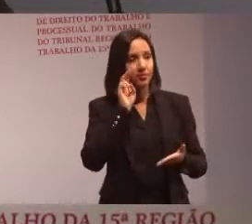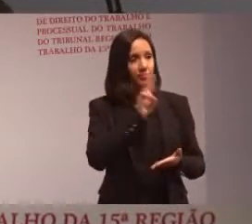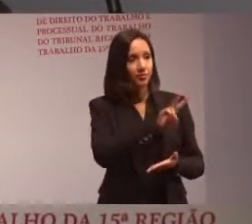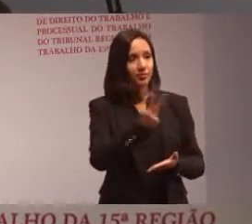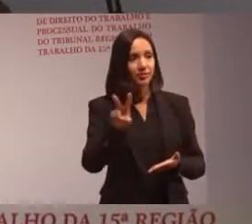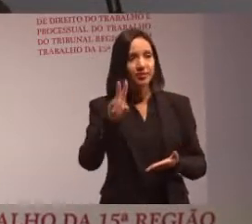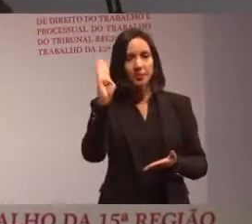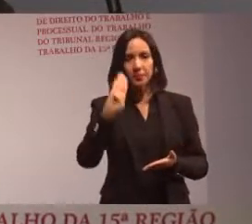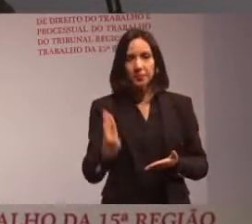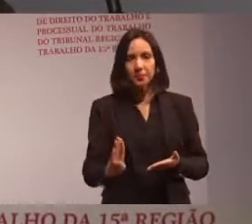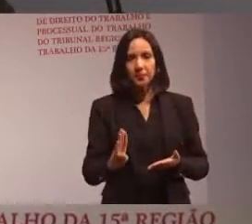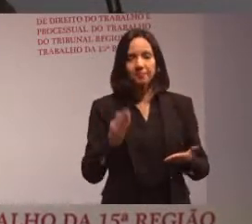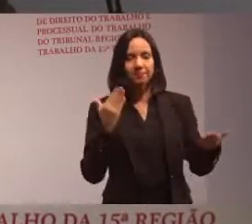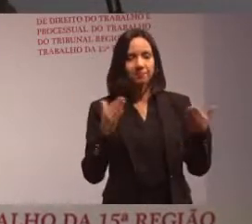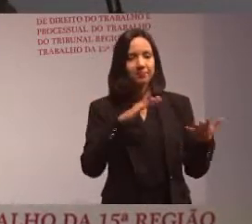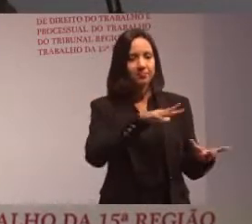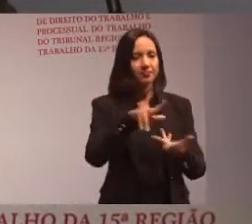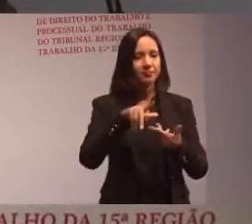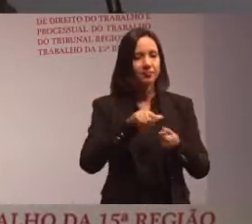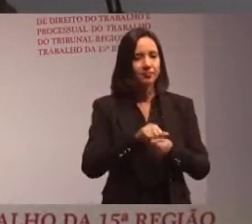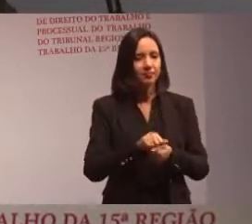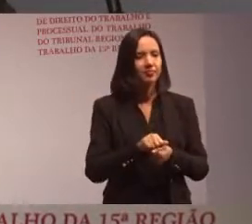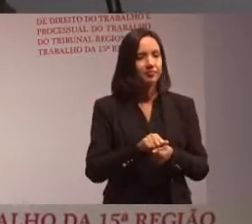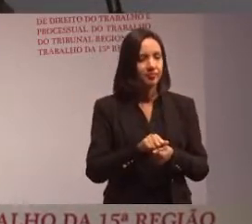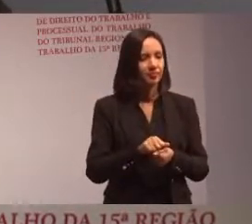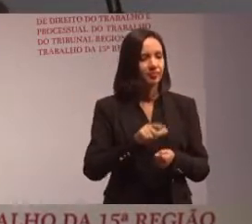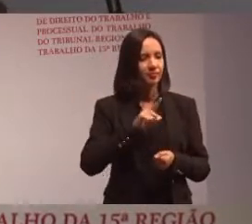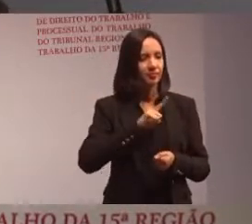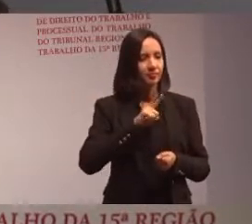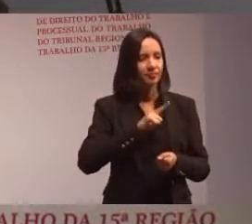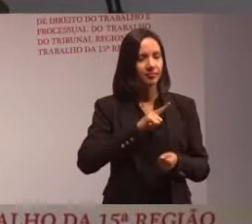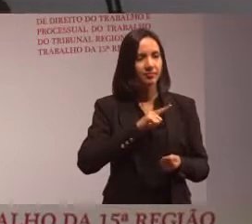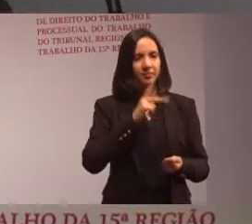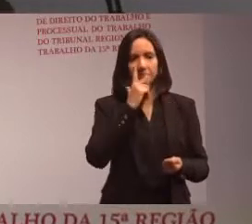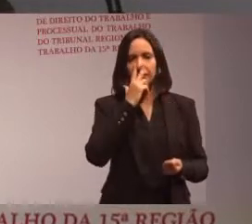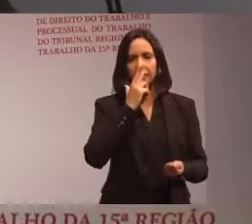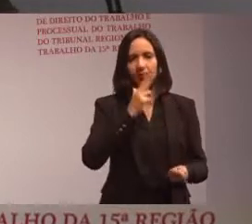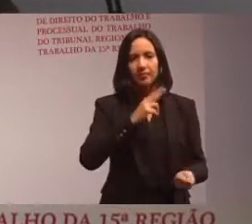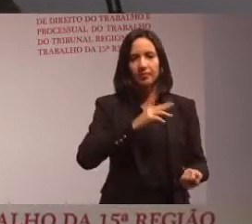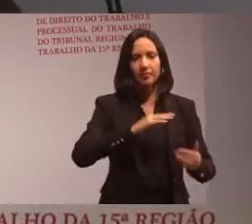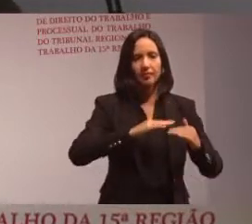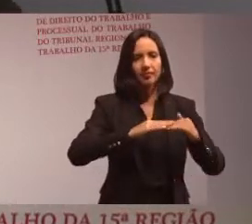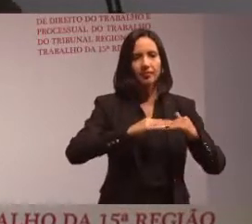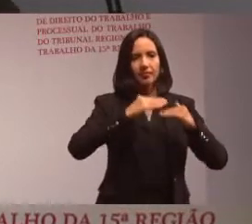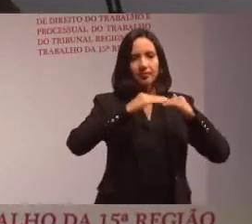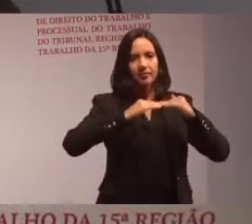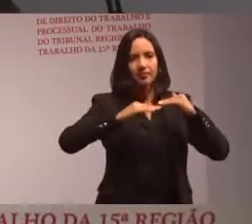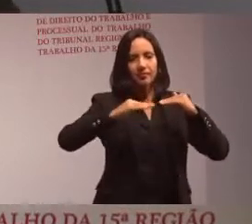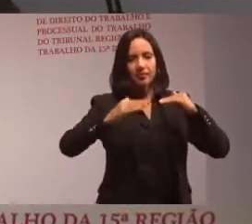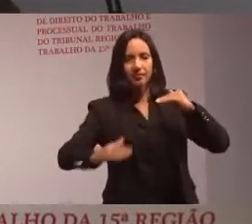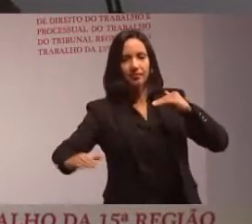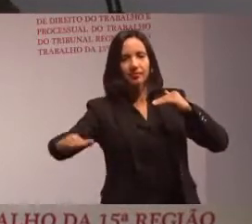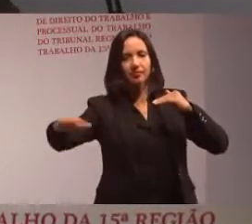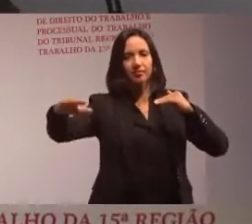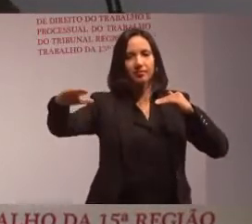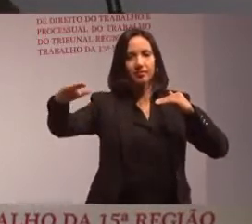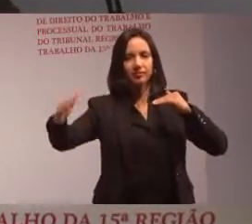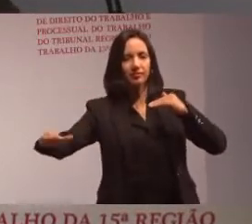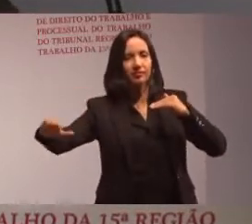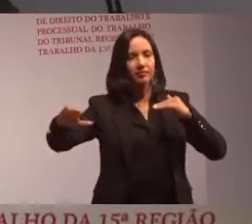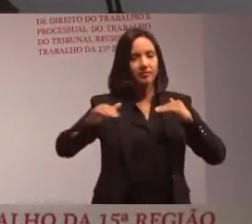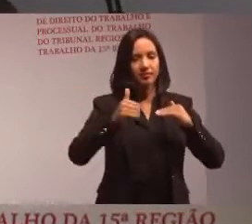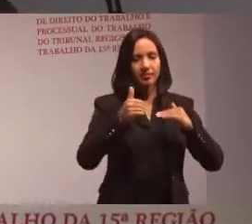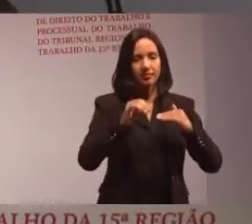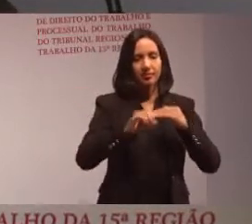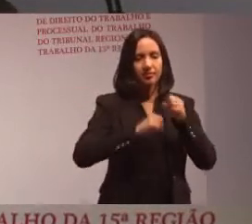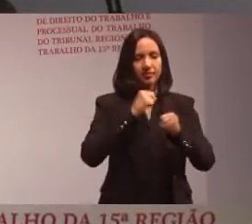comparando com o mundo, é um movimento que eu chamo de ondas invertidas, né? Se a gente pensar há cerca de 10 anos, né?